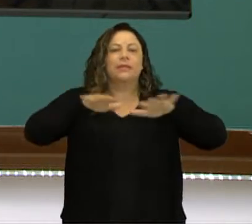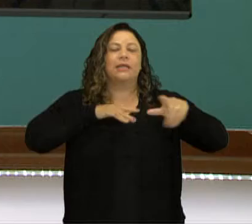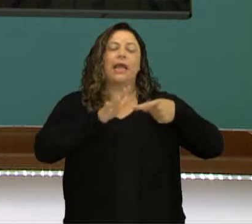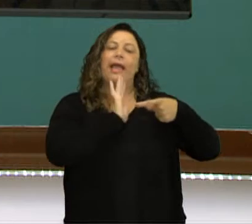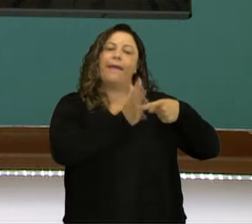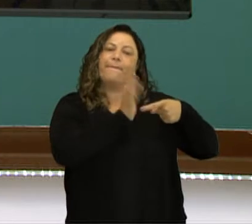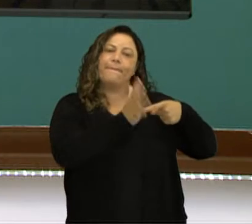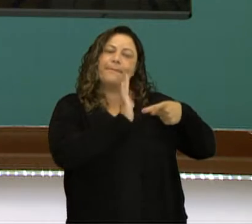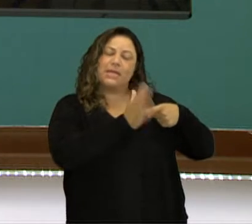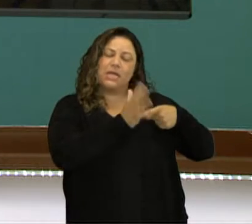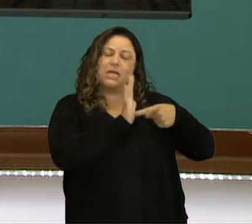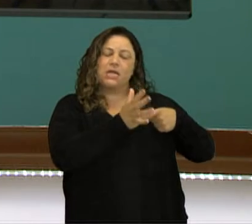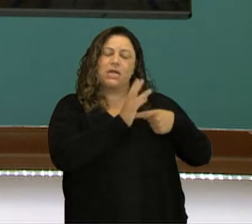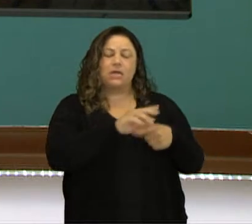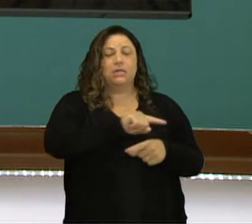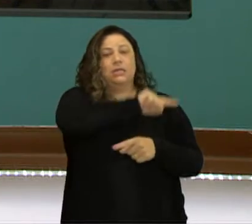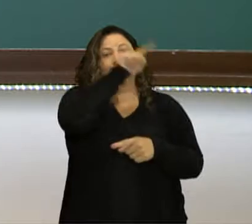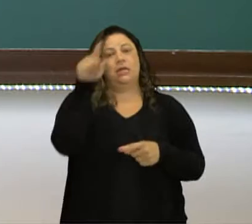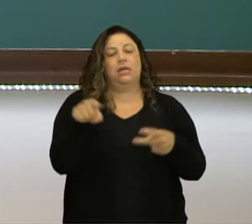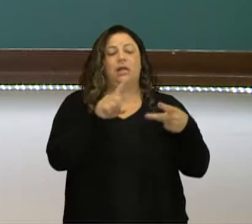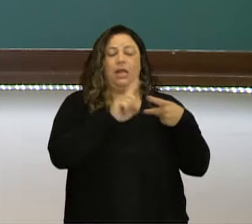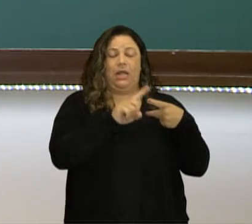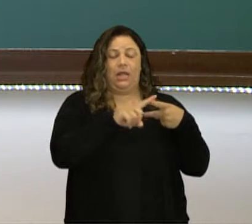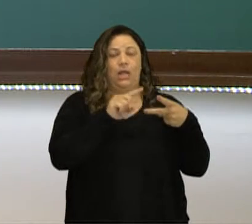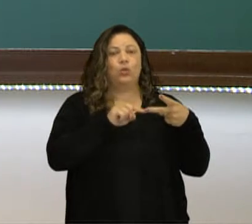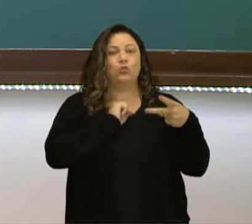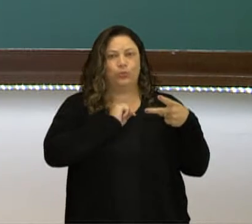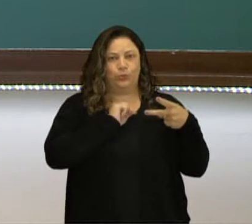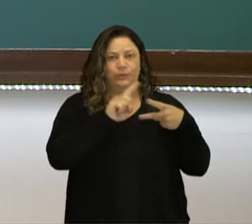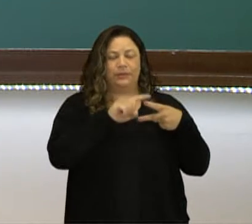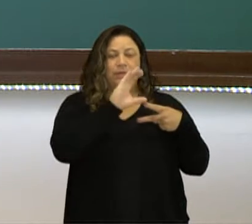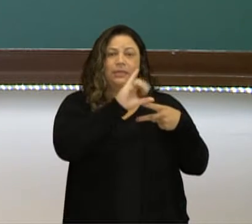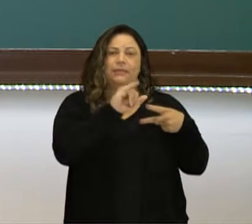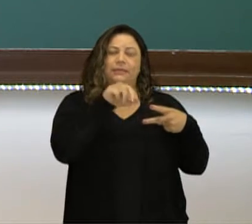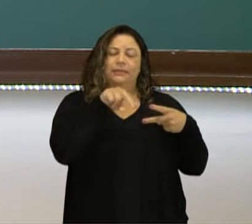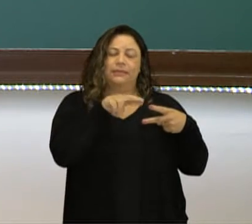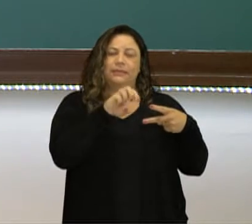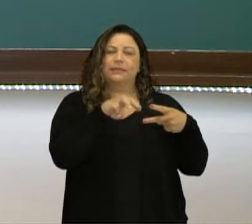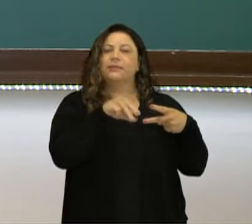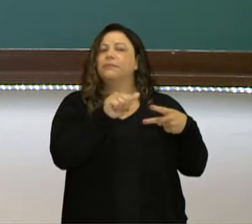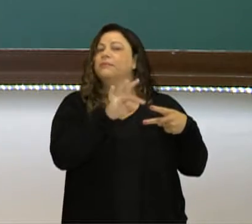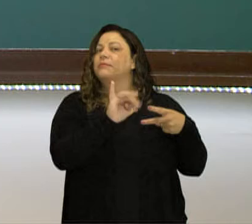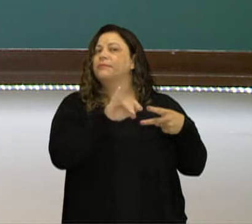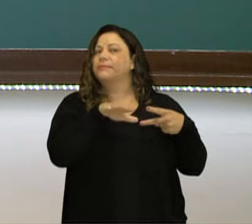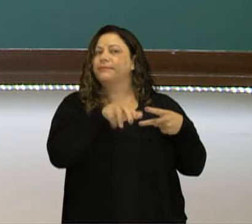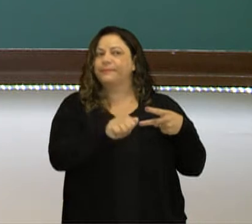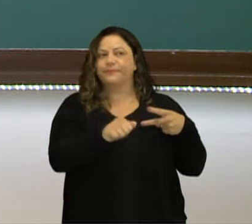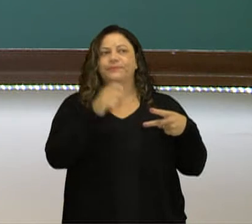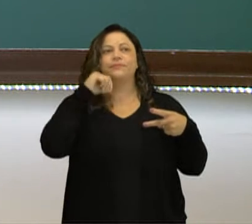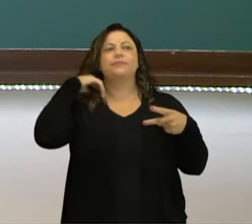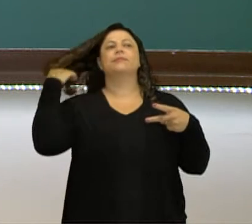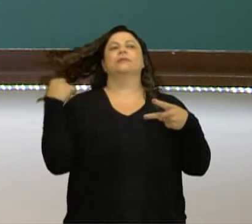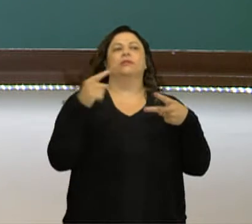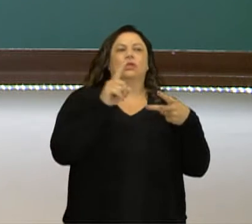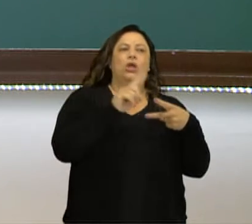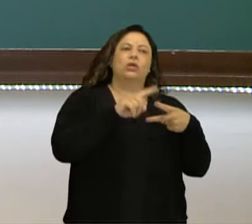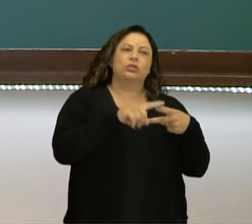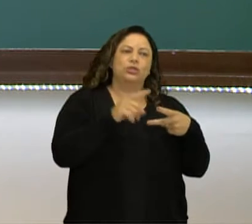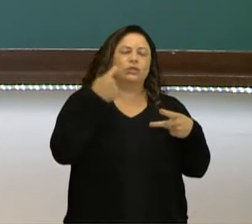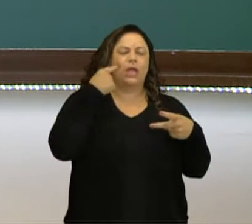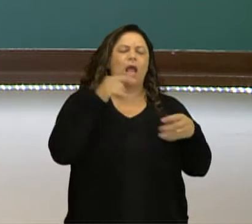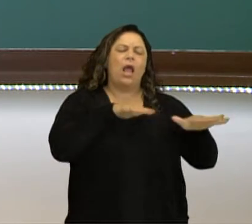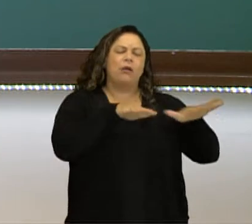dois segmentos. A cinemática, em que você vai estudar o movimento em si, sem se preocupar com as suas causas. Então, coisas como